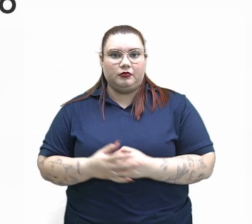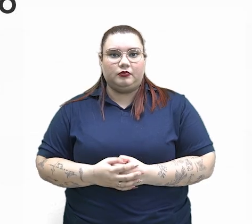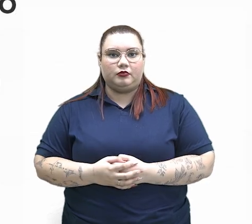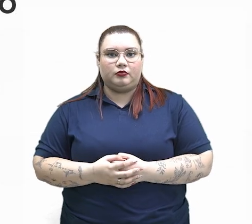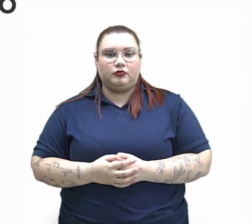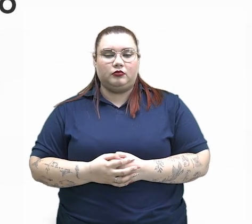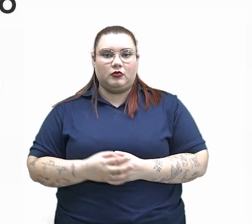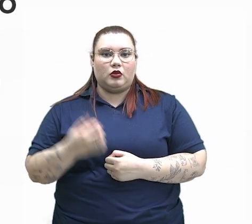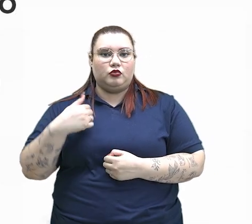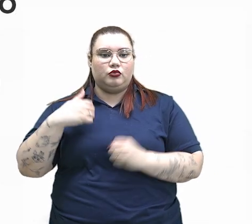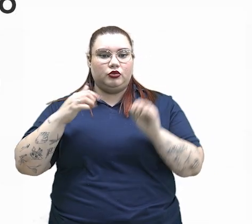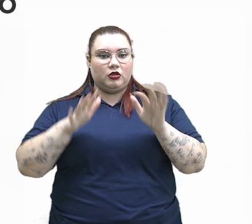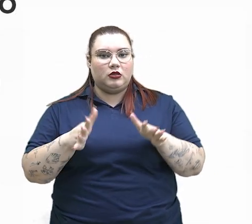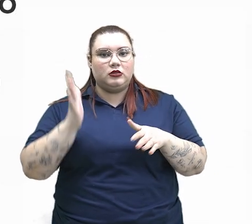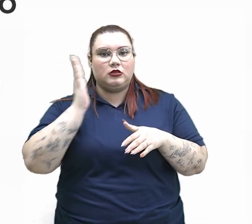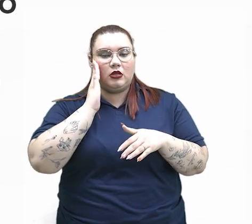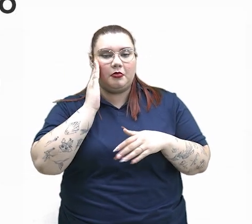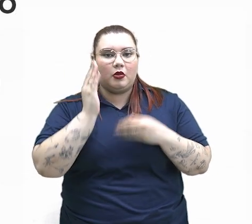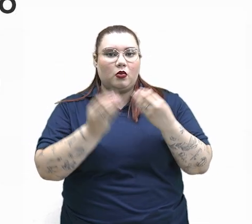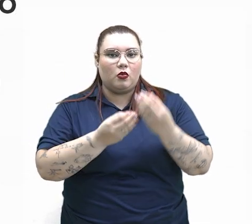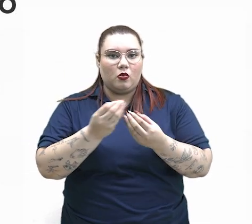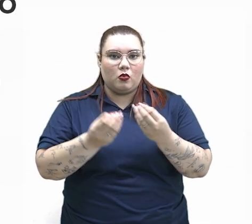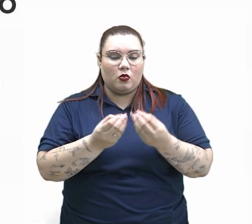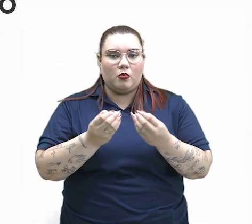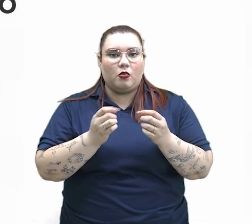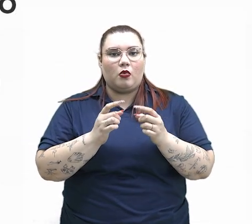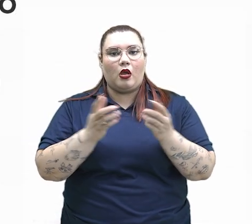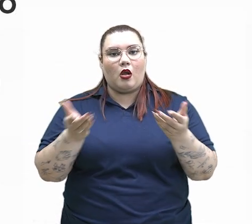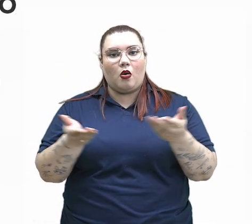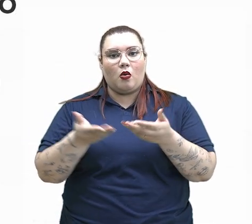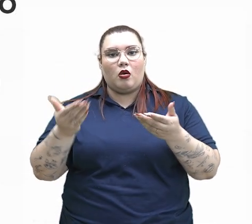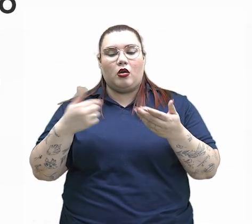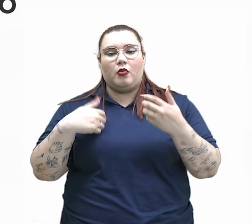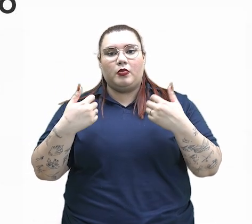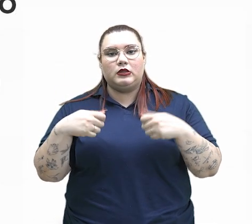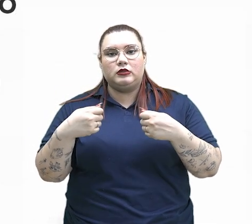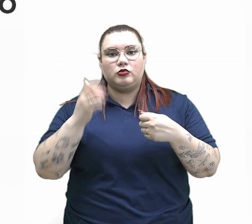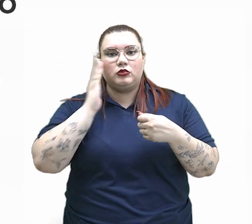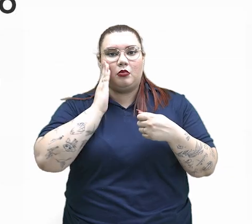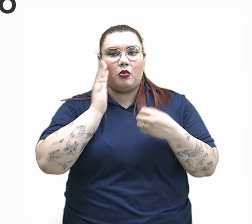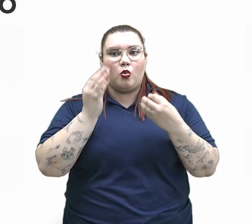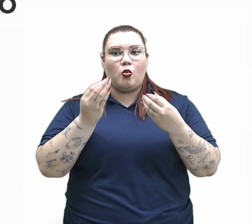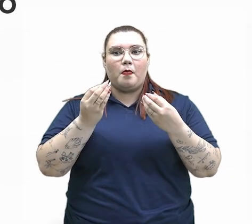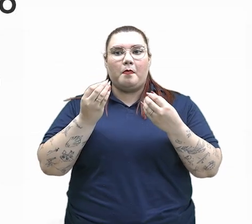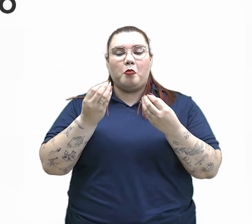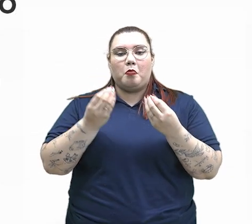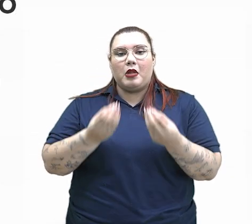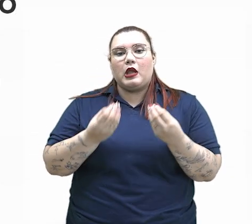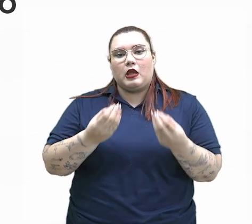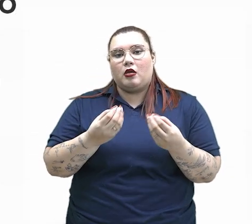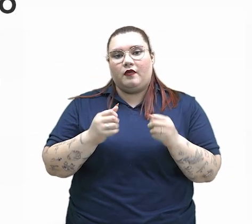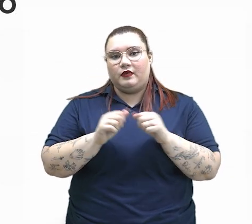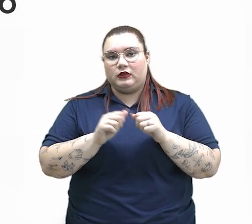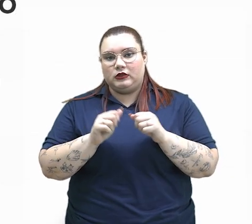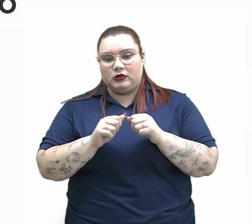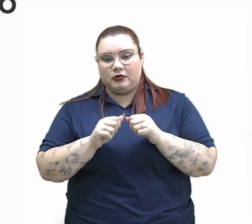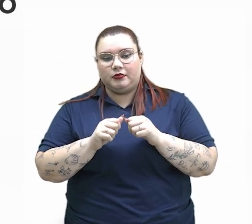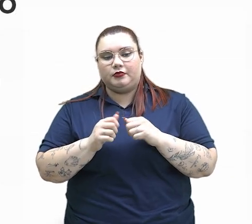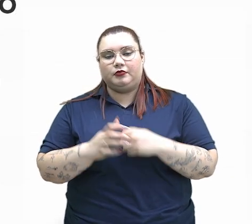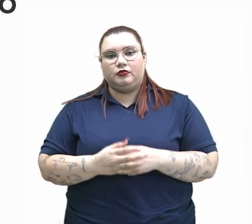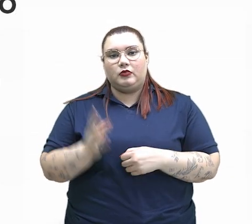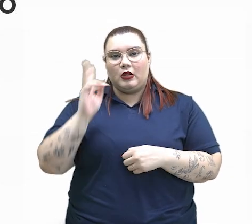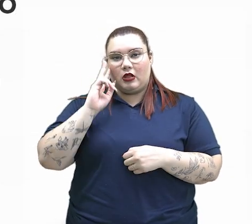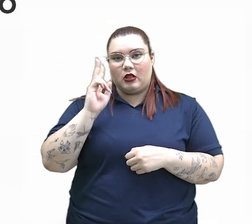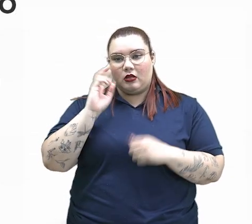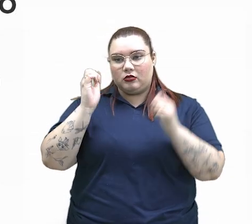vi como que eu vou fazer. Agora, para que eu vou fazer isso? Para reverter, então, esse atual quadro de desvalorização. Lembram lá que